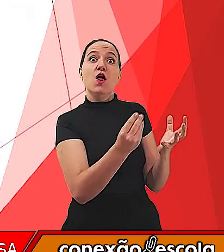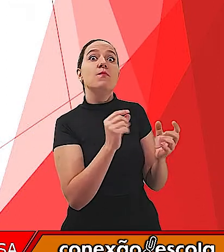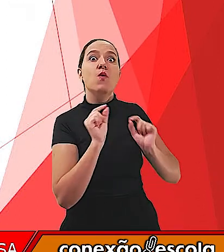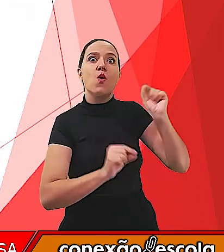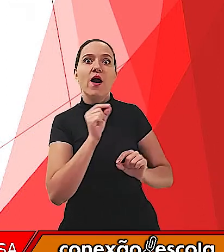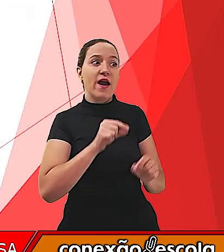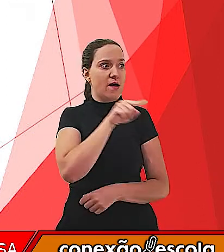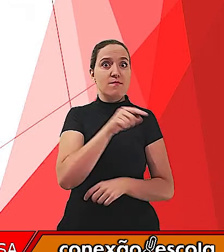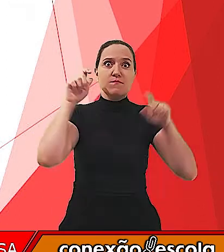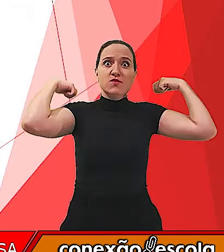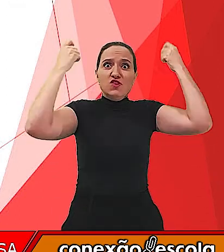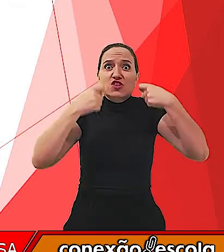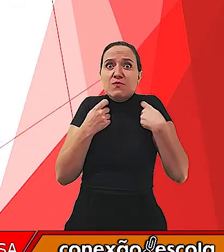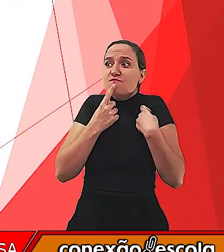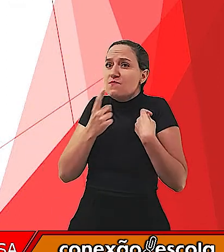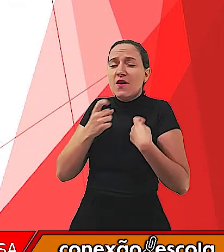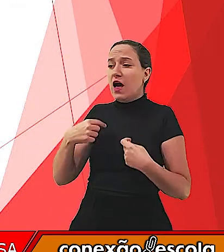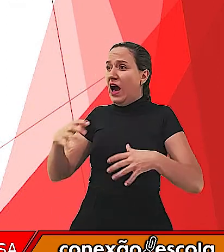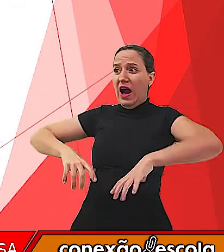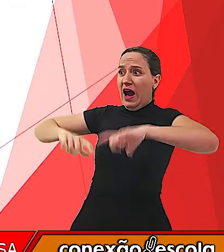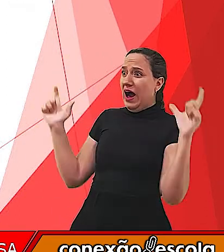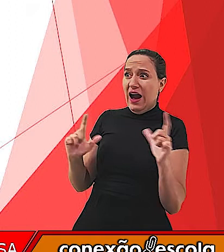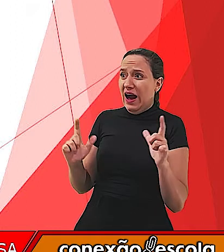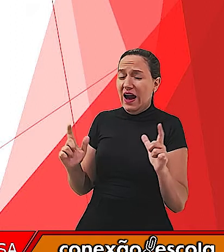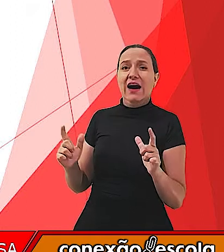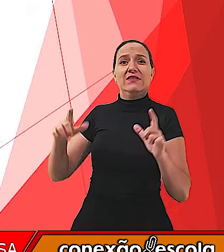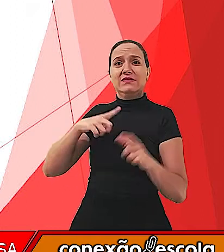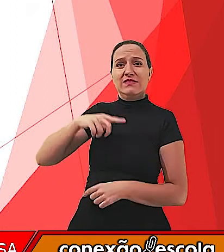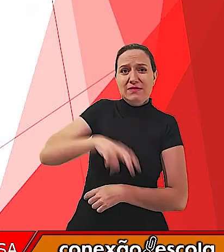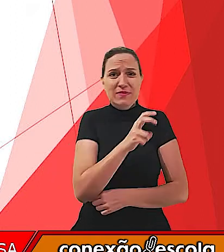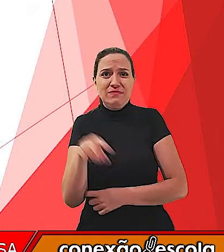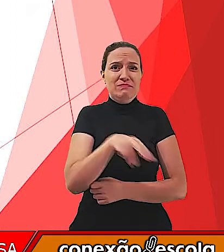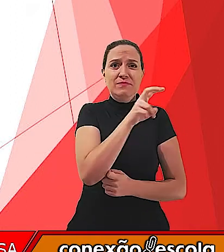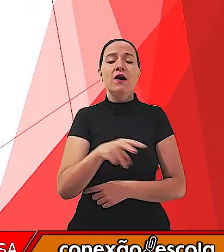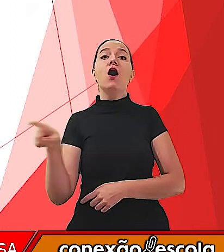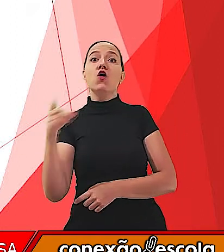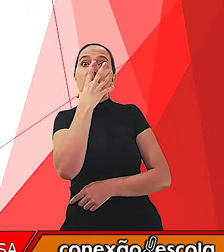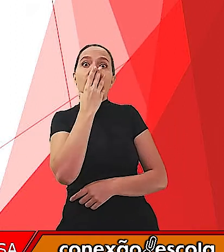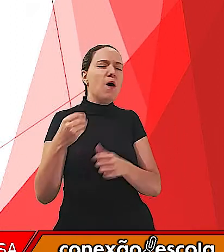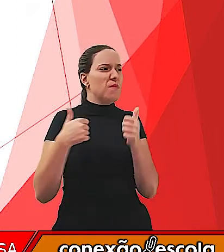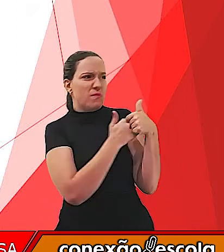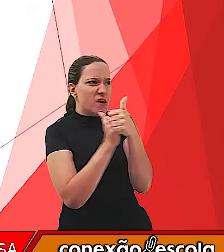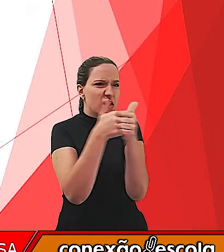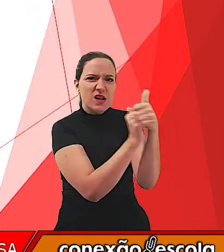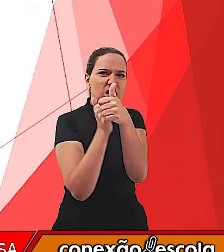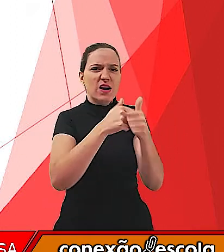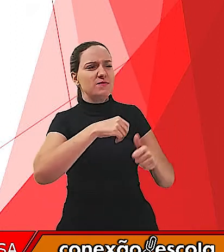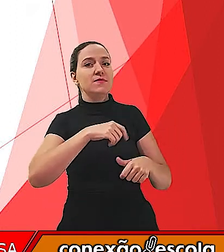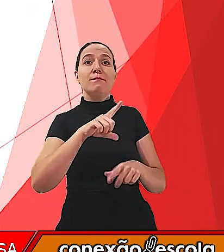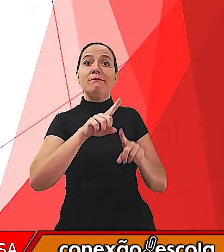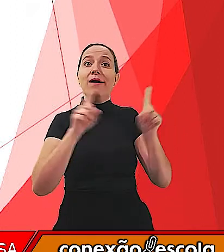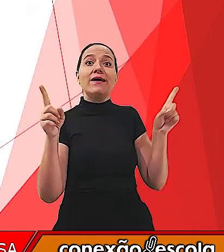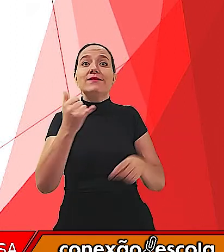Dizendo isso, o lobo começou a correr atrás do Chapeuzinho. Depois de algum tempo, ele tropeçou e caiu no